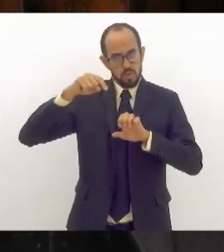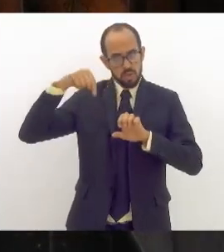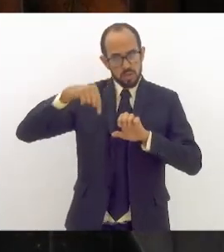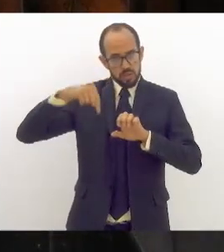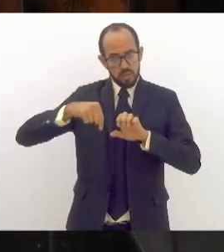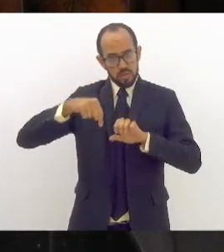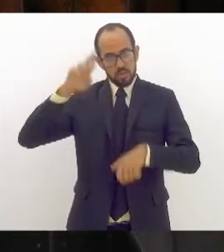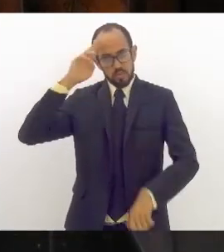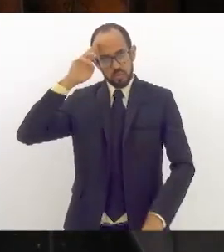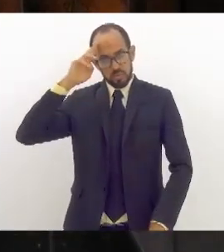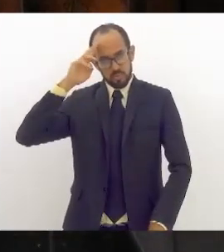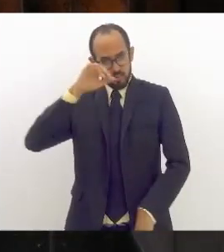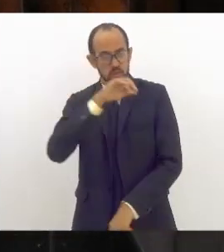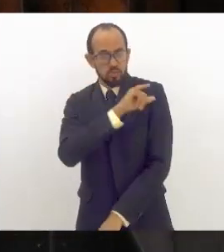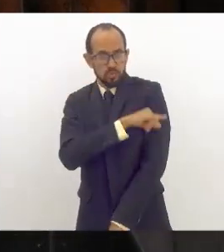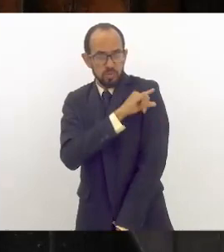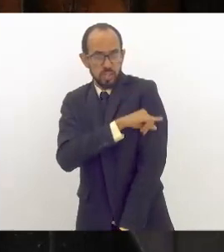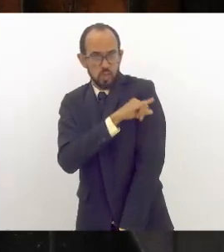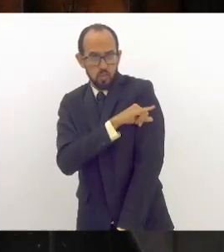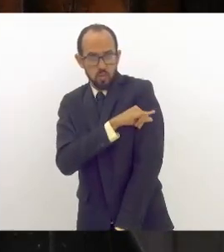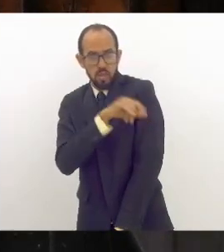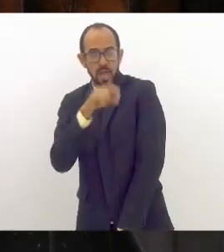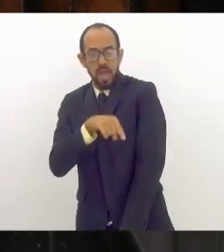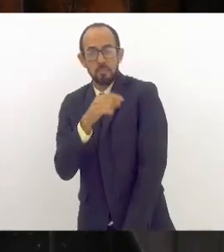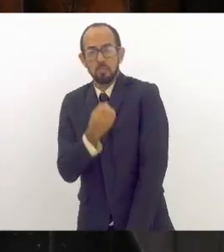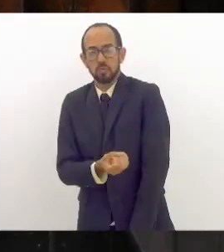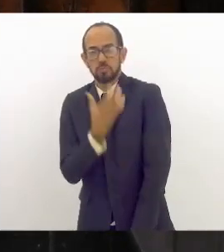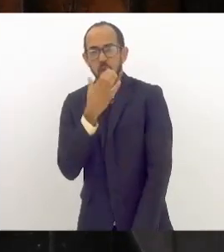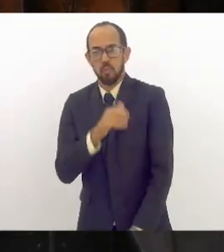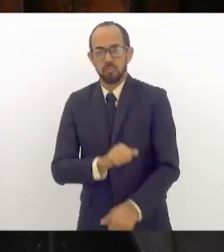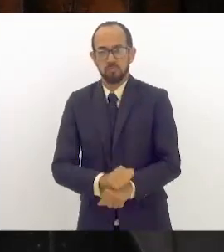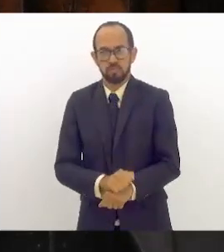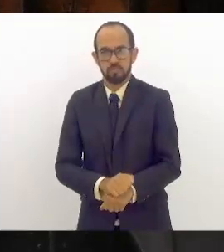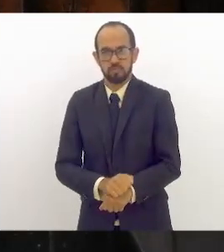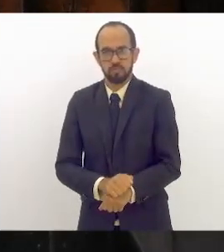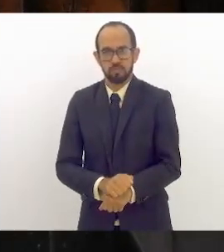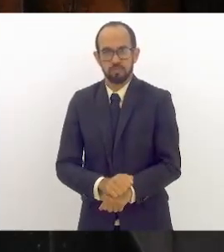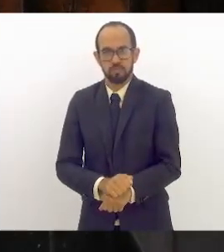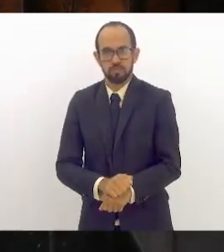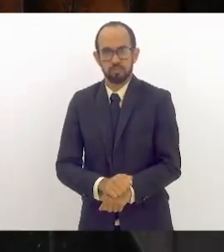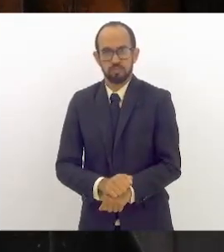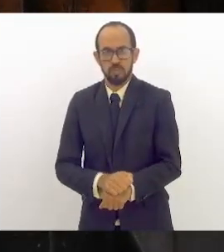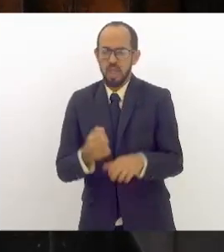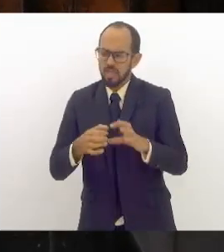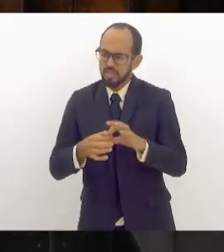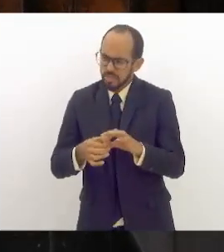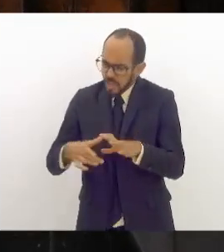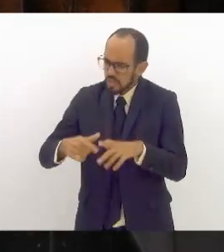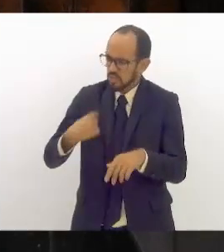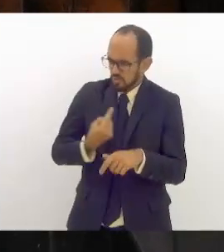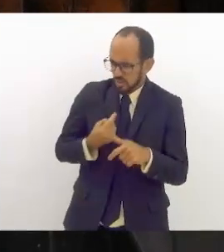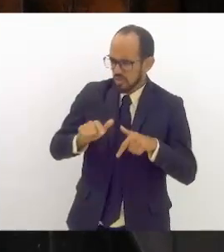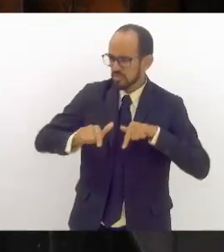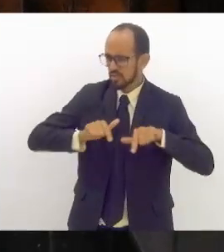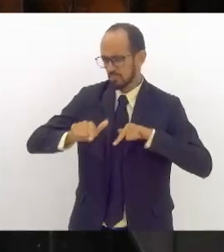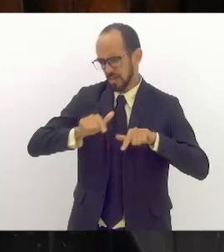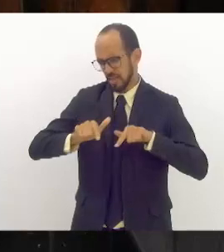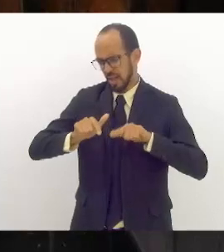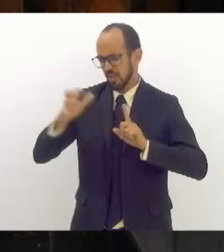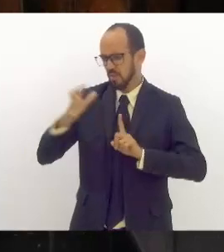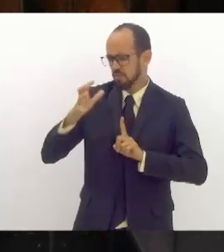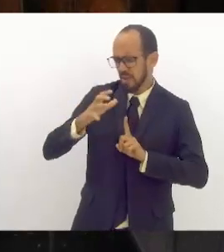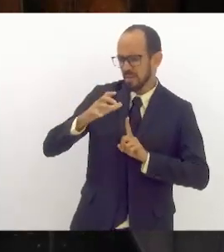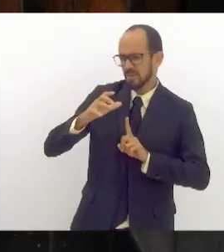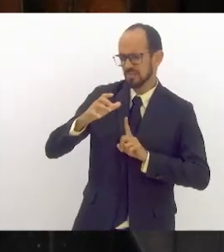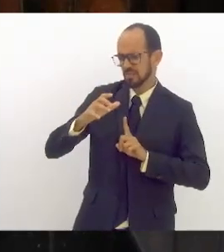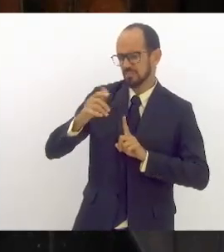bom deixa a gente trabalhar sem interferência Bruno Marta me ajuda